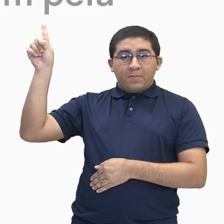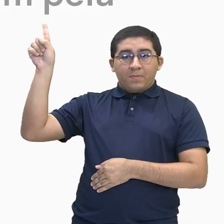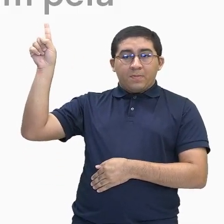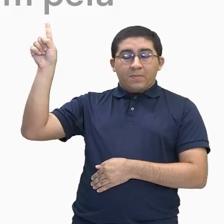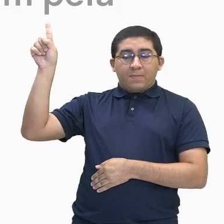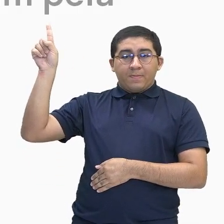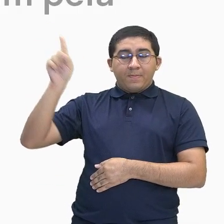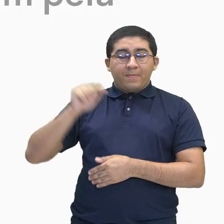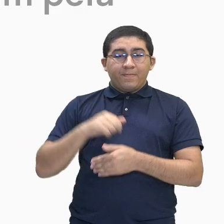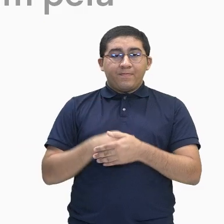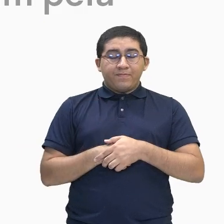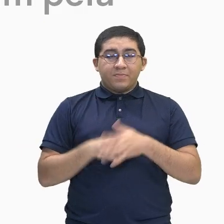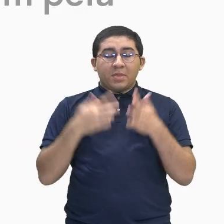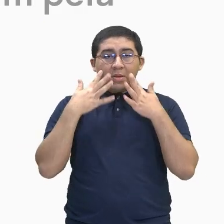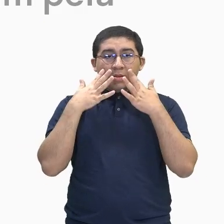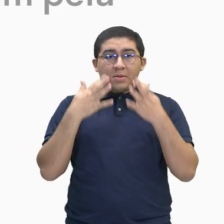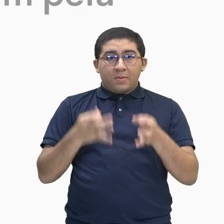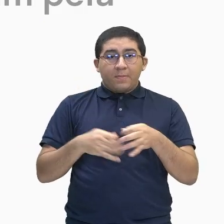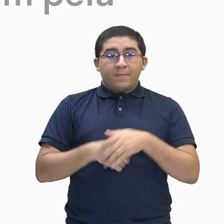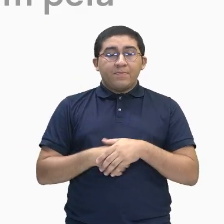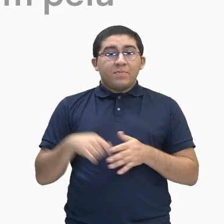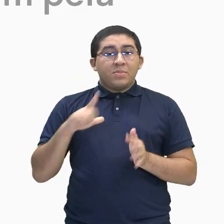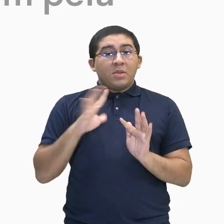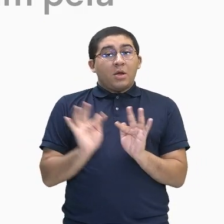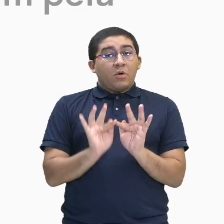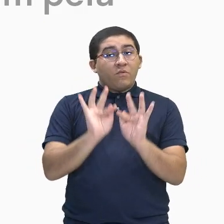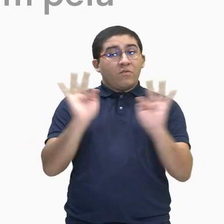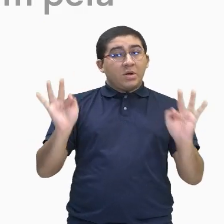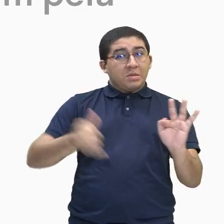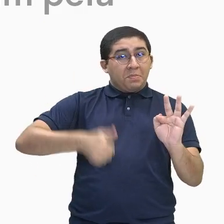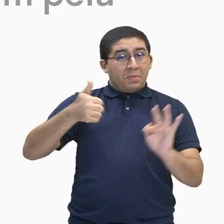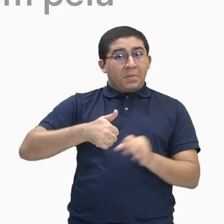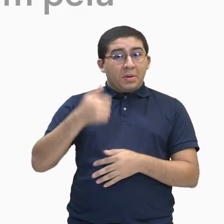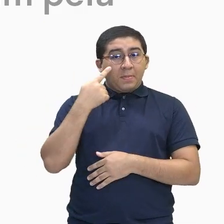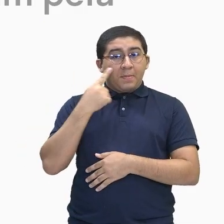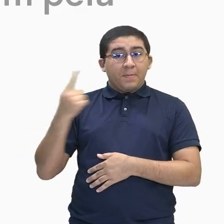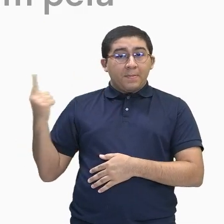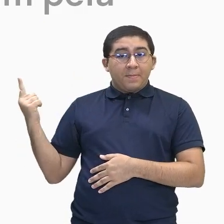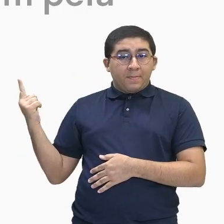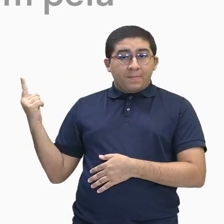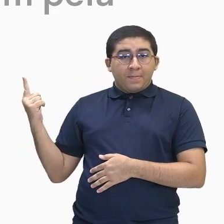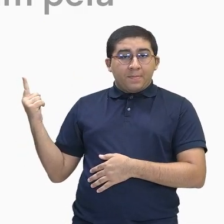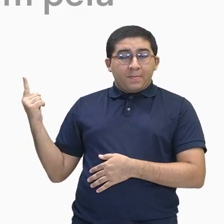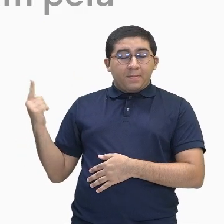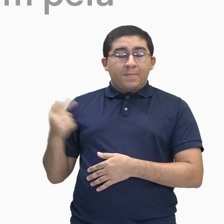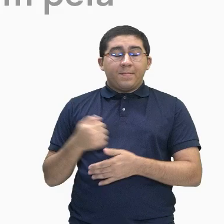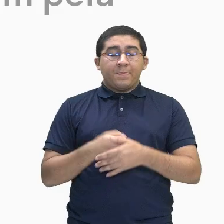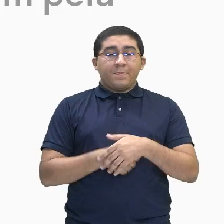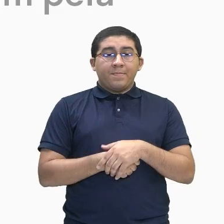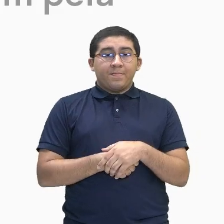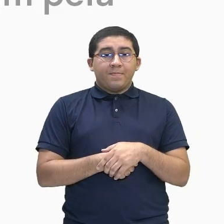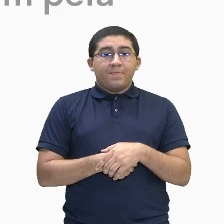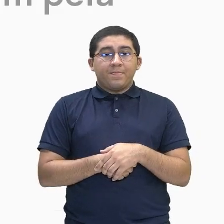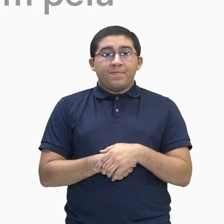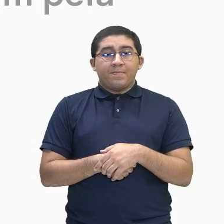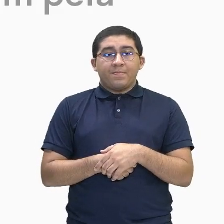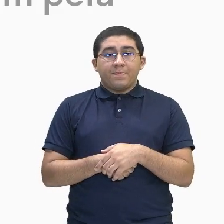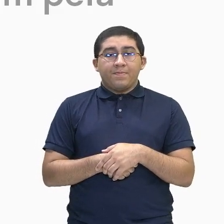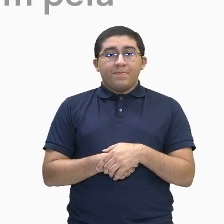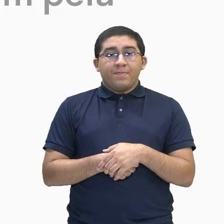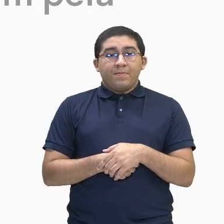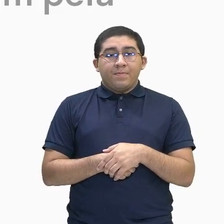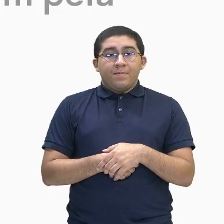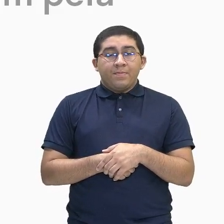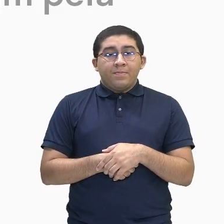Ok? Vejam aqui que eu tenho o título Past Continuous e o Simple Past. Eles estão na